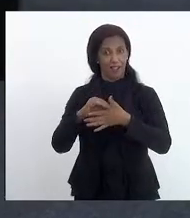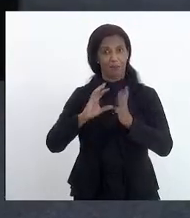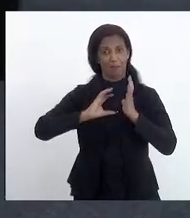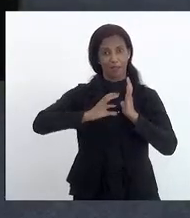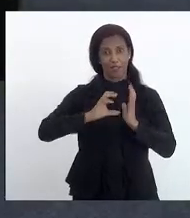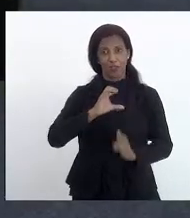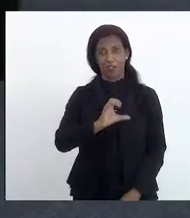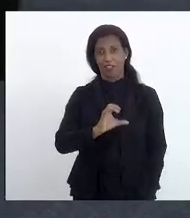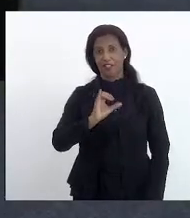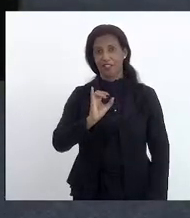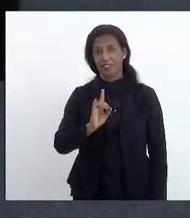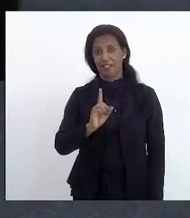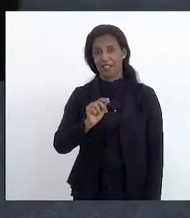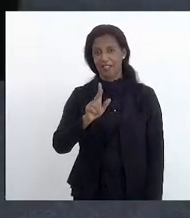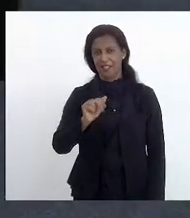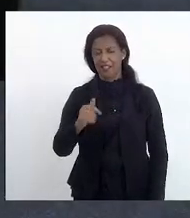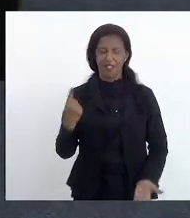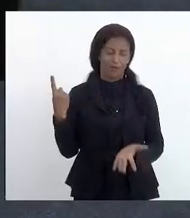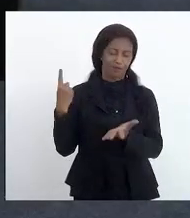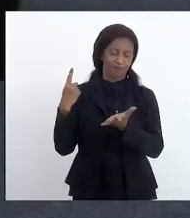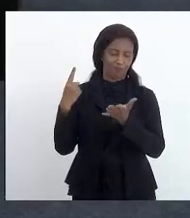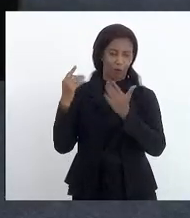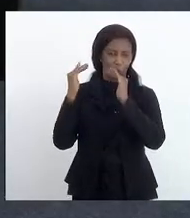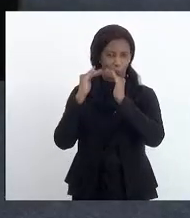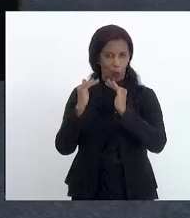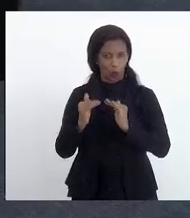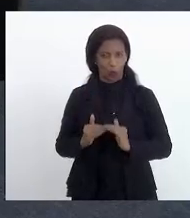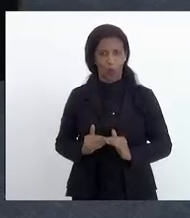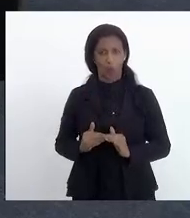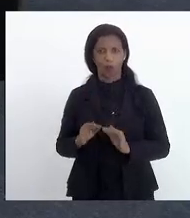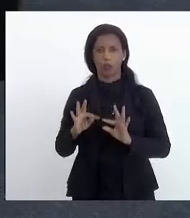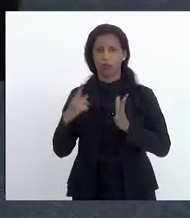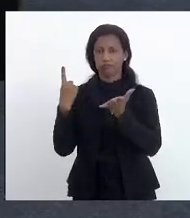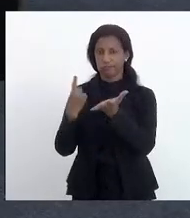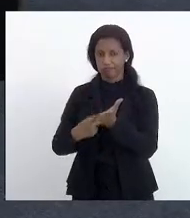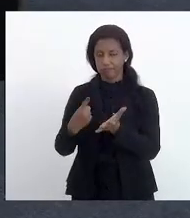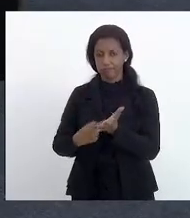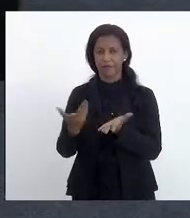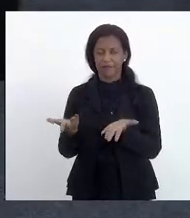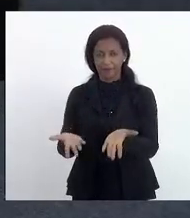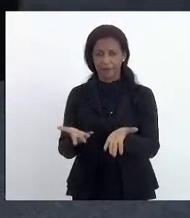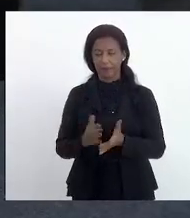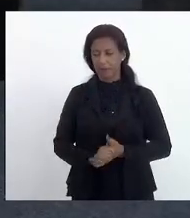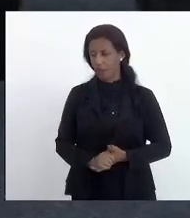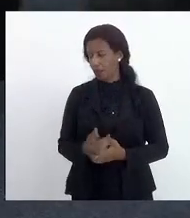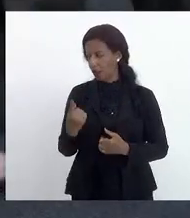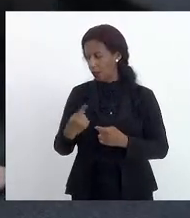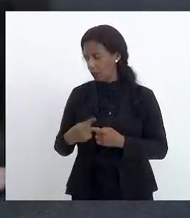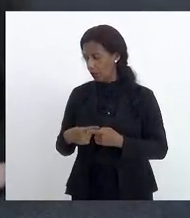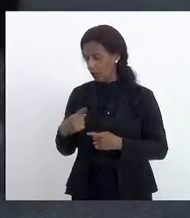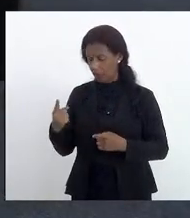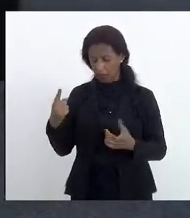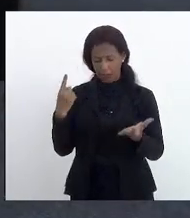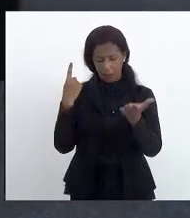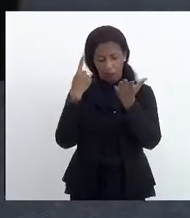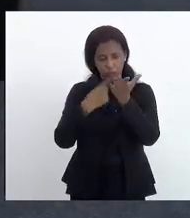Cidadania concorda plenamente com o acordo, senhor presidente, porque este